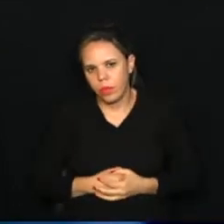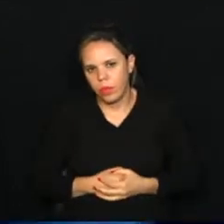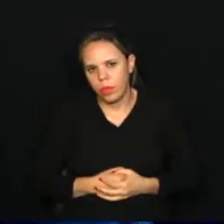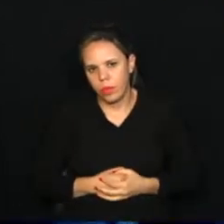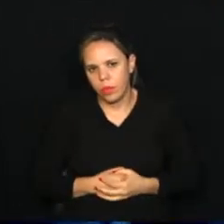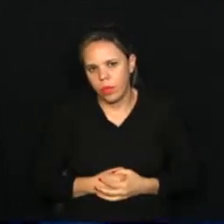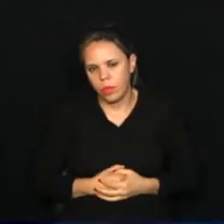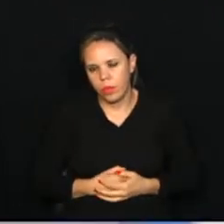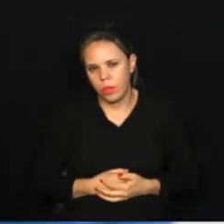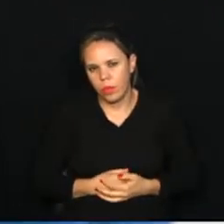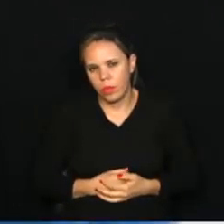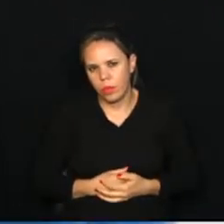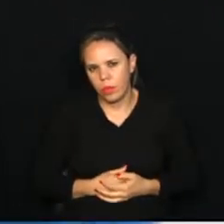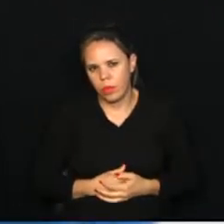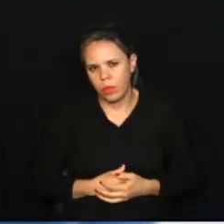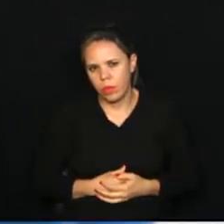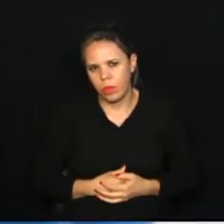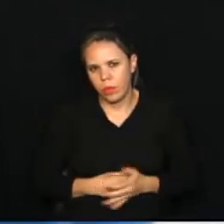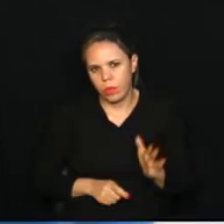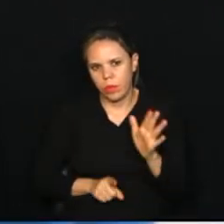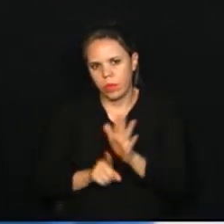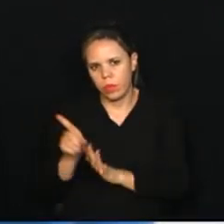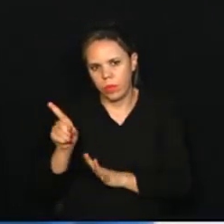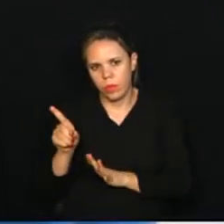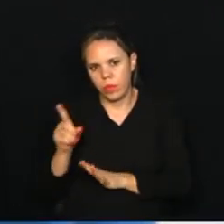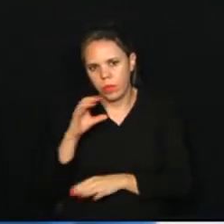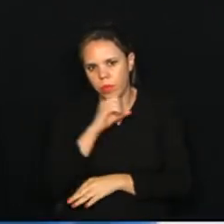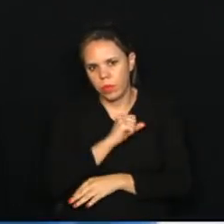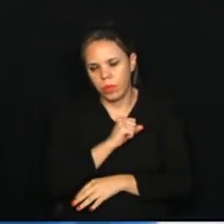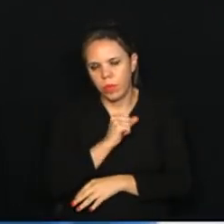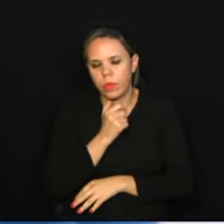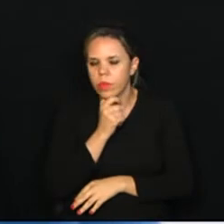Diretor Márcio, uma pergunta bem rápida.